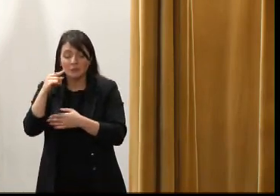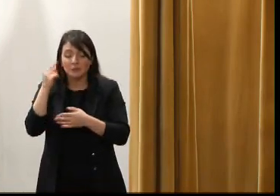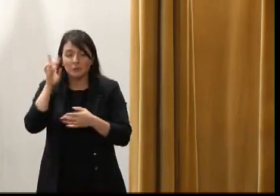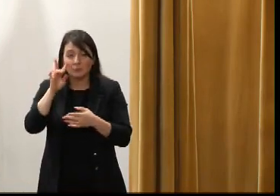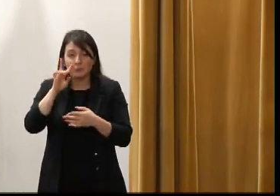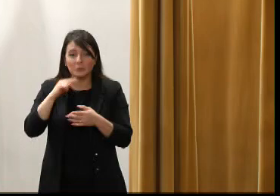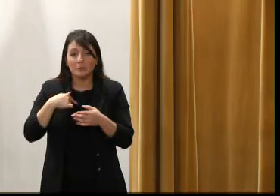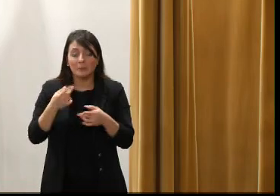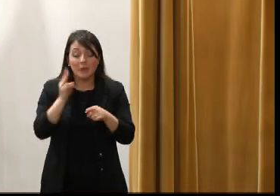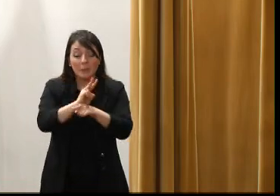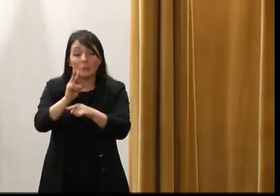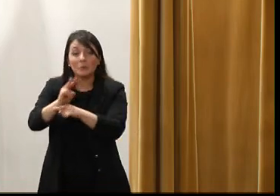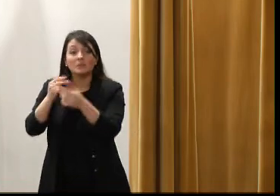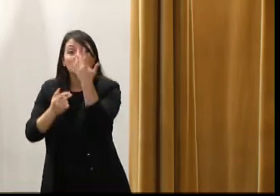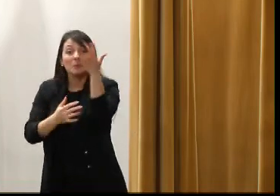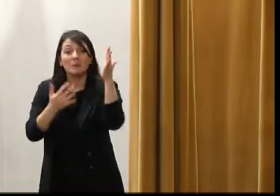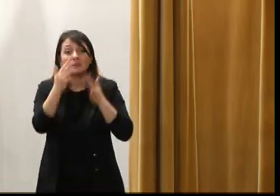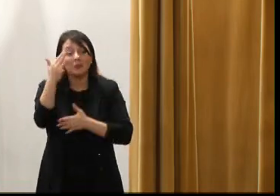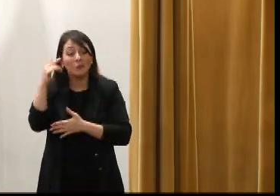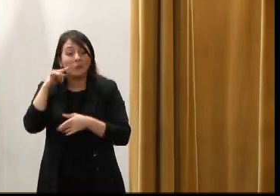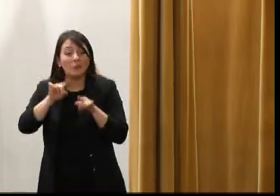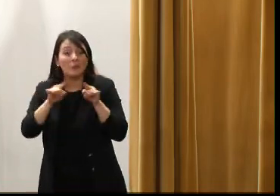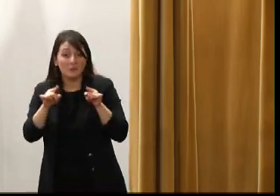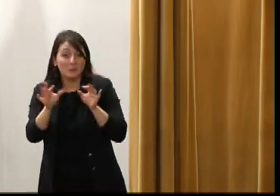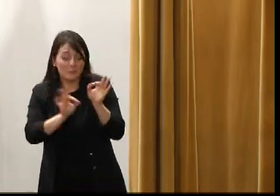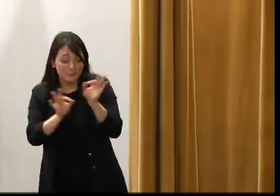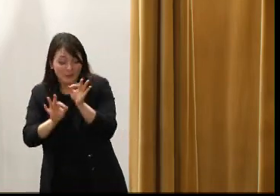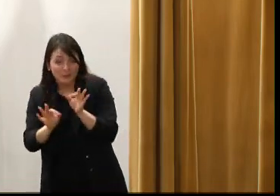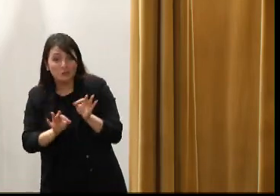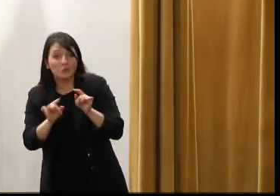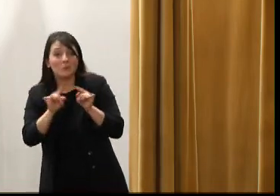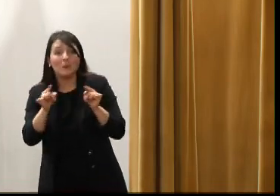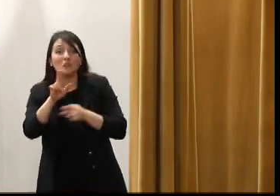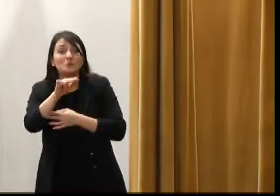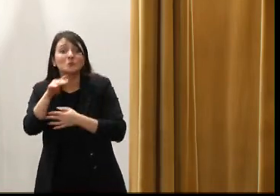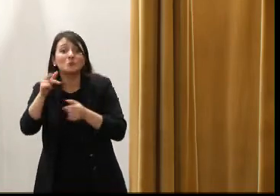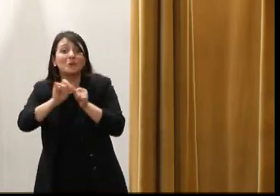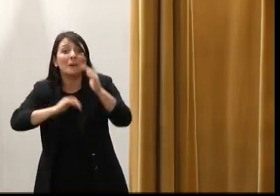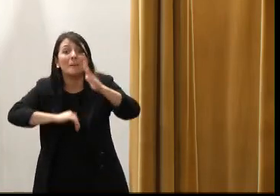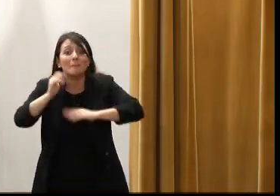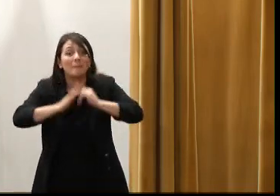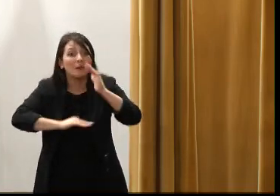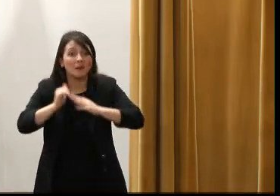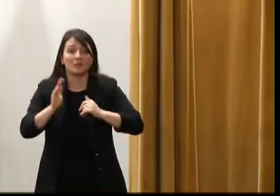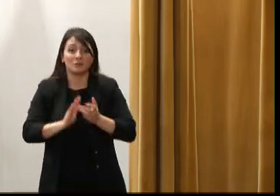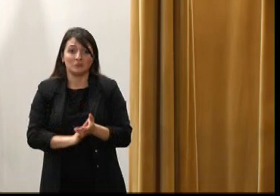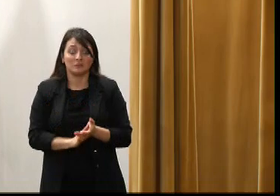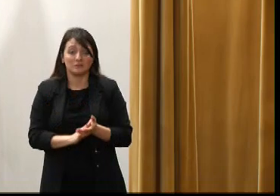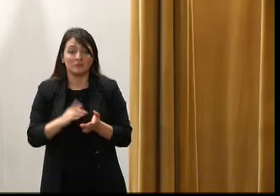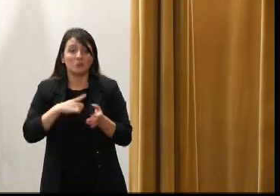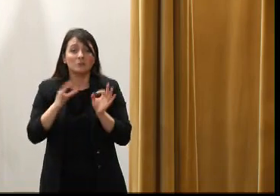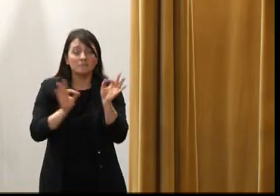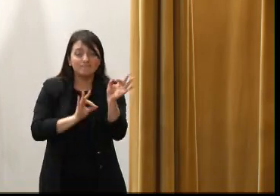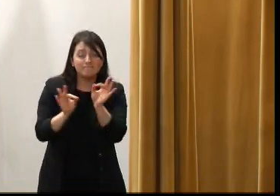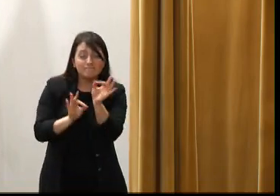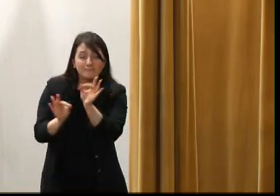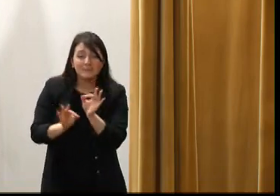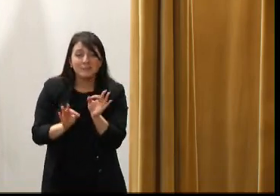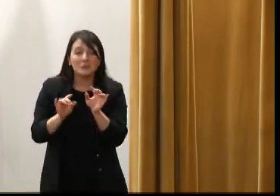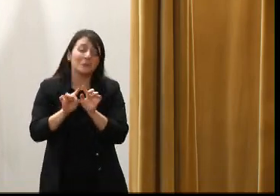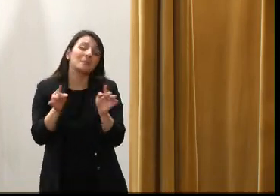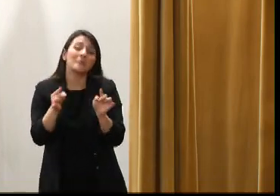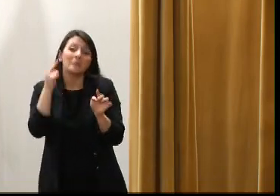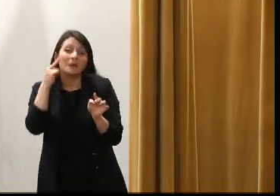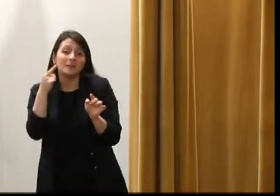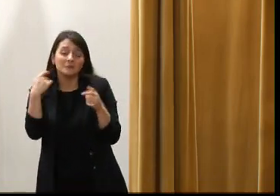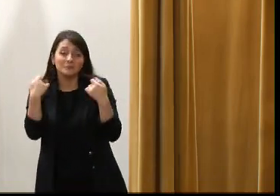do Jacuí. Isso nunca saiu do papel até hoje. Ou seja, nós precisamos ter um plano de manejo daquela região que faça